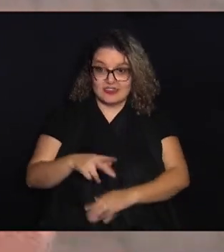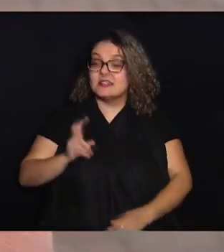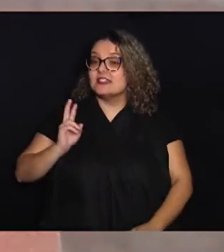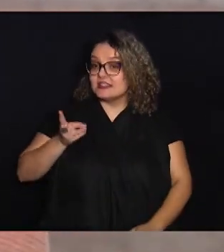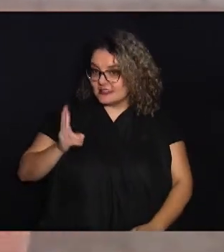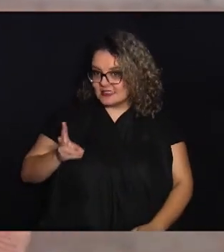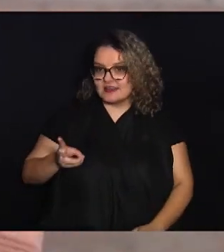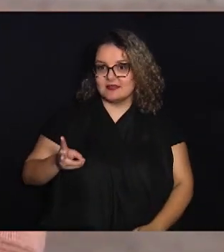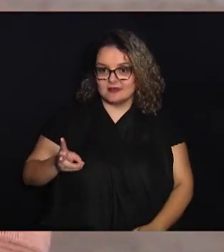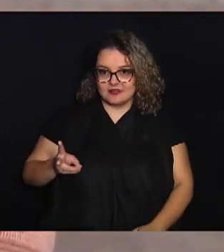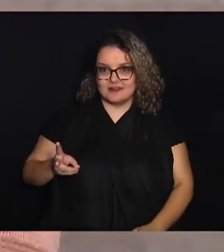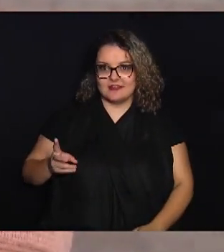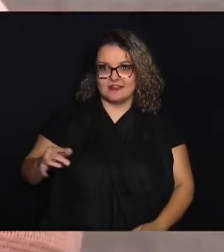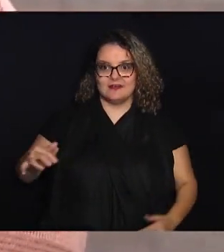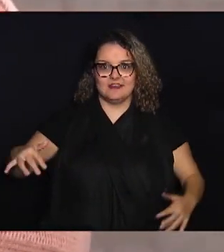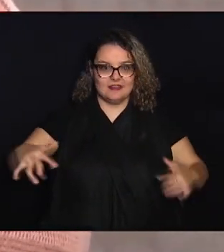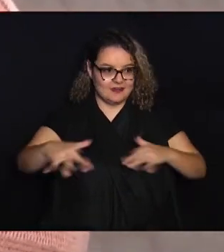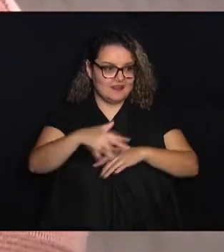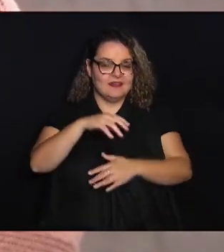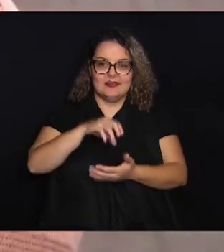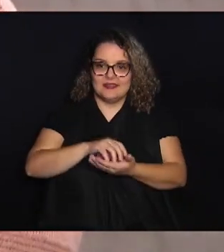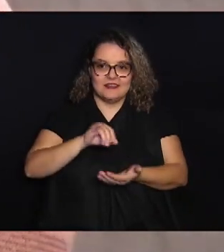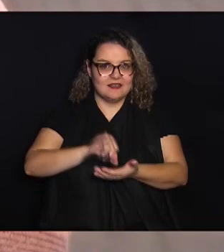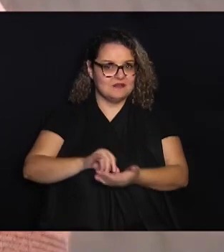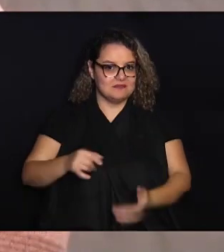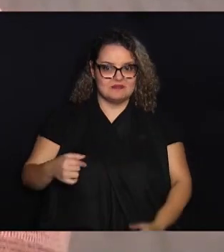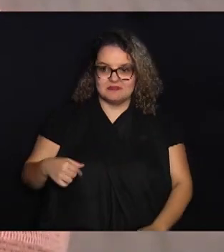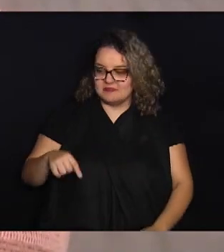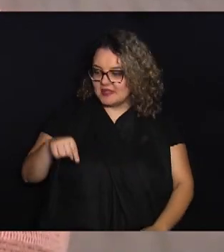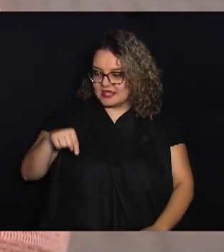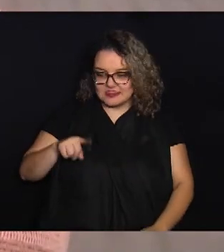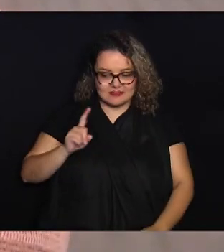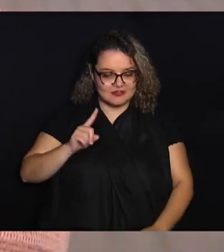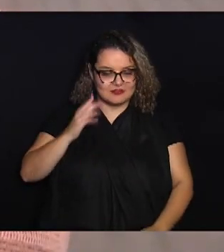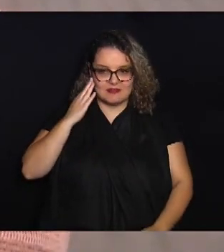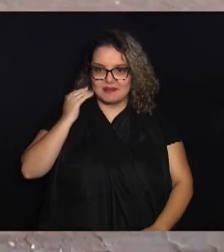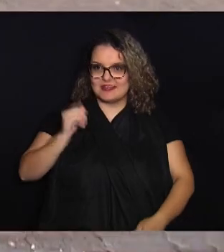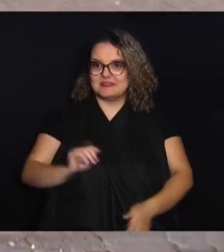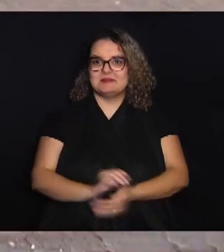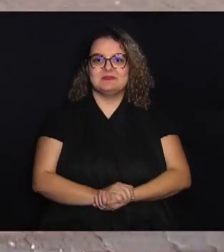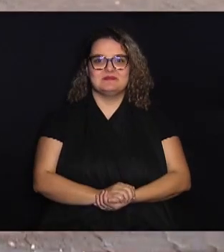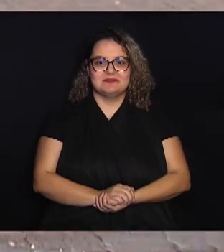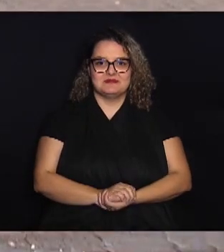gente vive aqui passando no centro, né? Mas nessa questão eu não sabia.